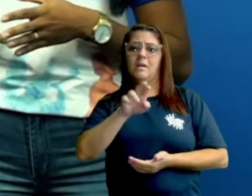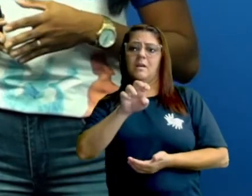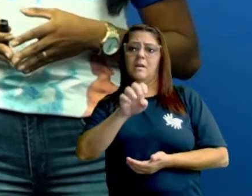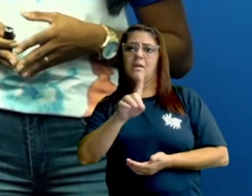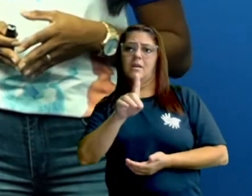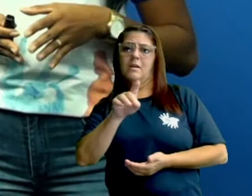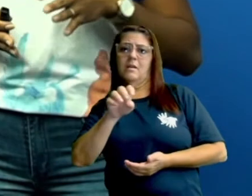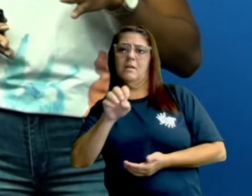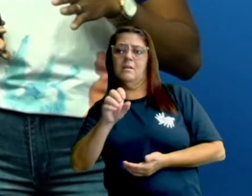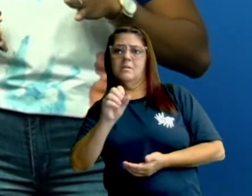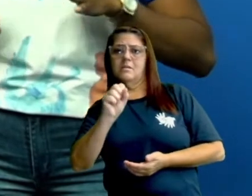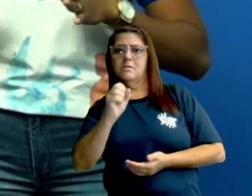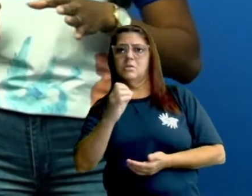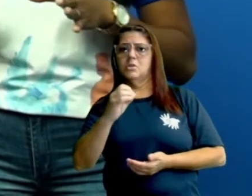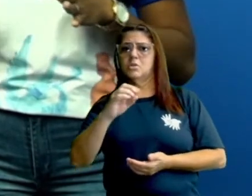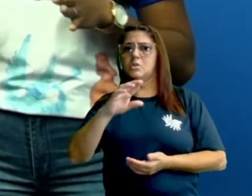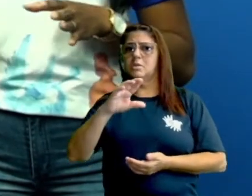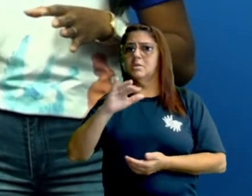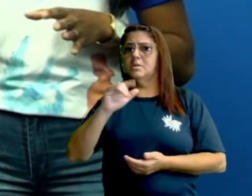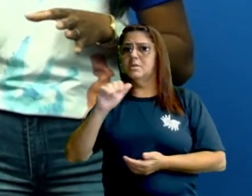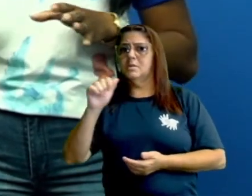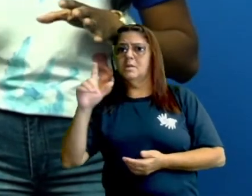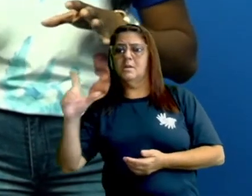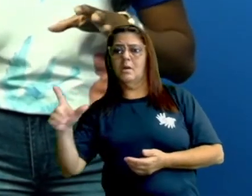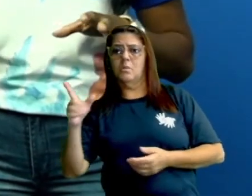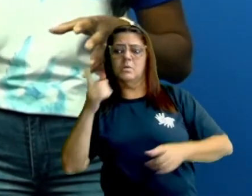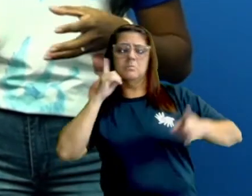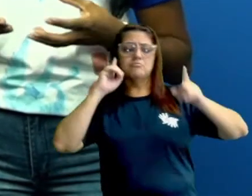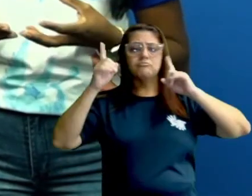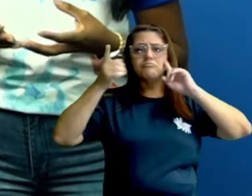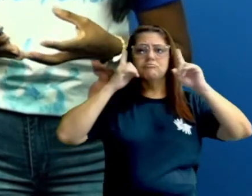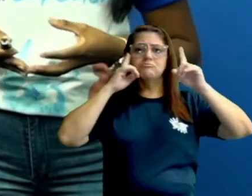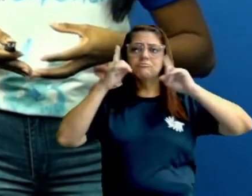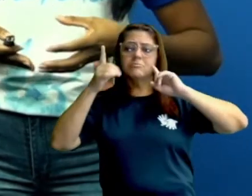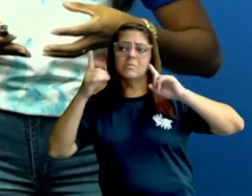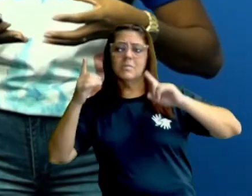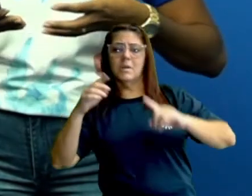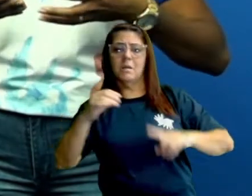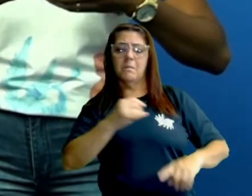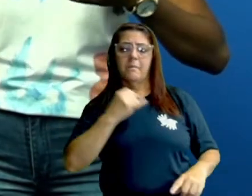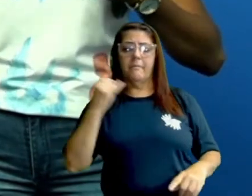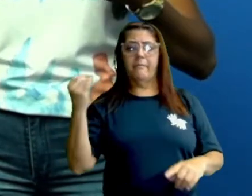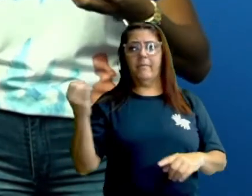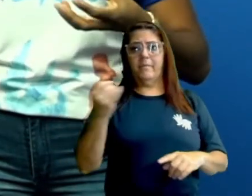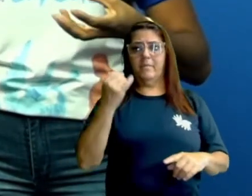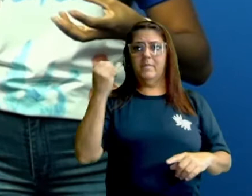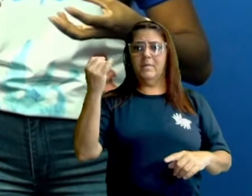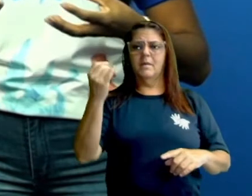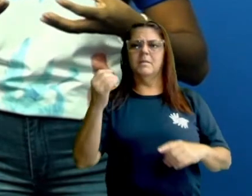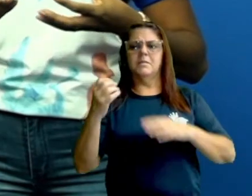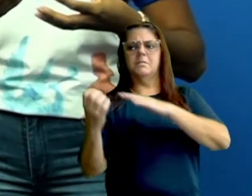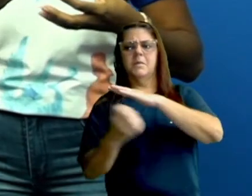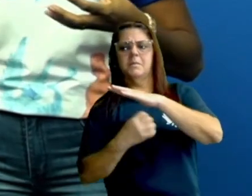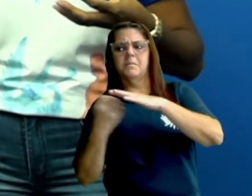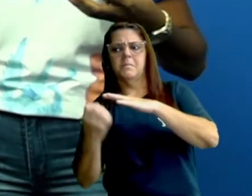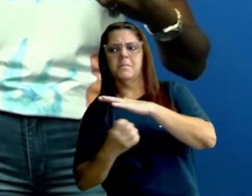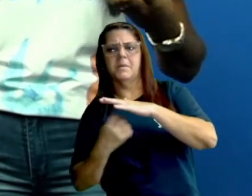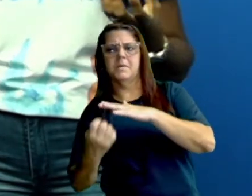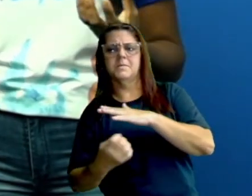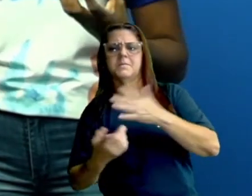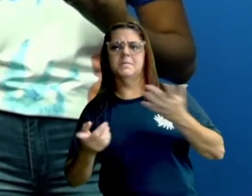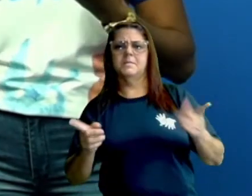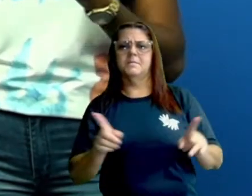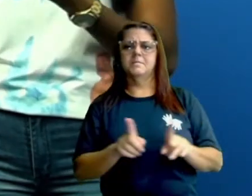os dias. E o fórum de discussão, que é algo mais para empresas ou